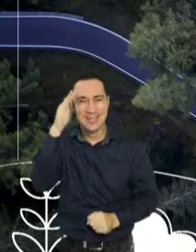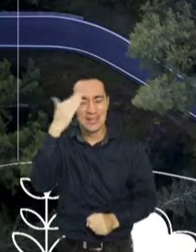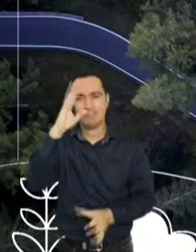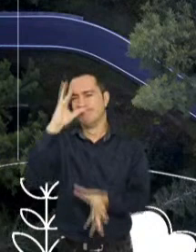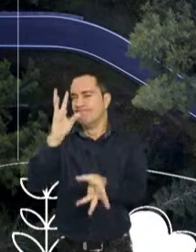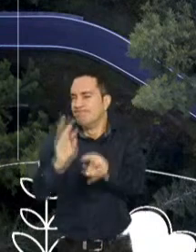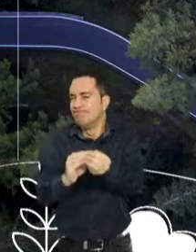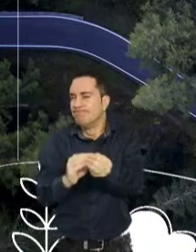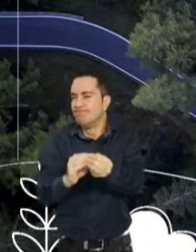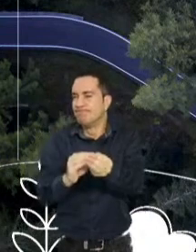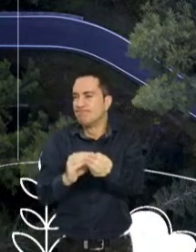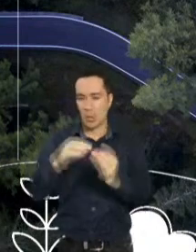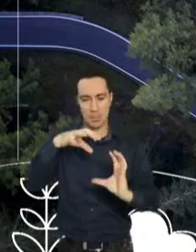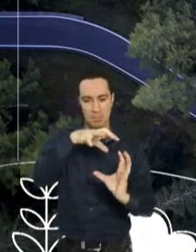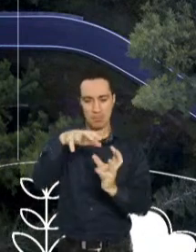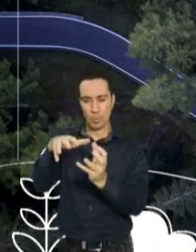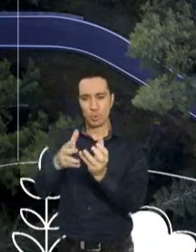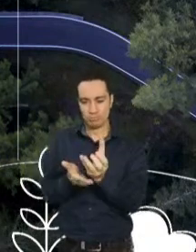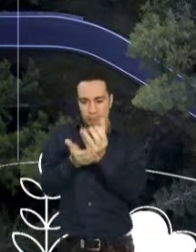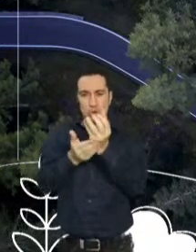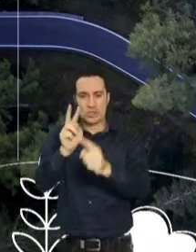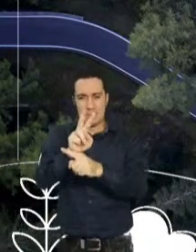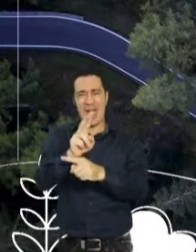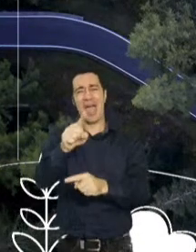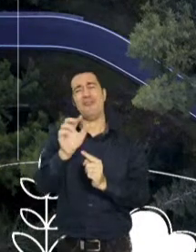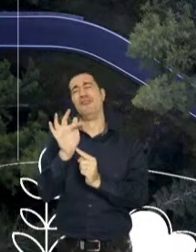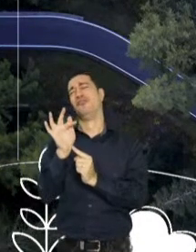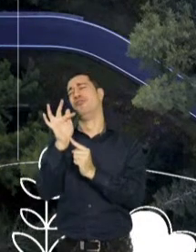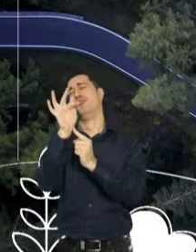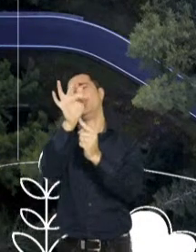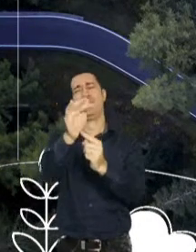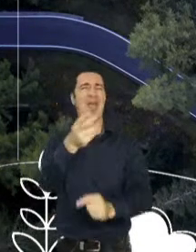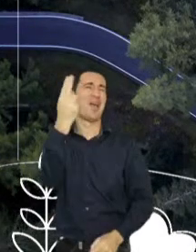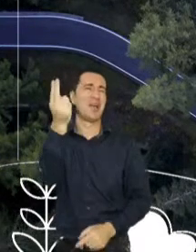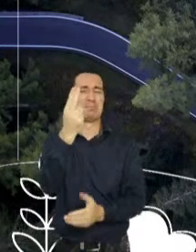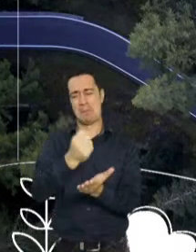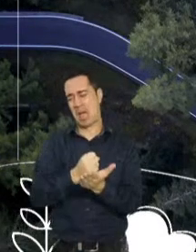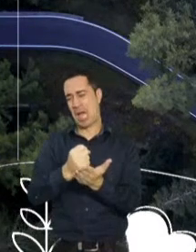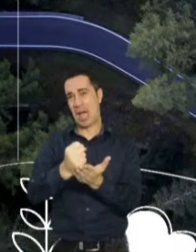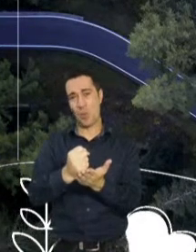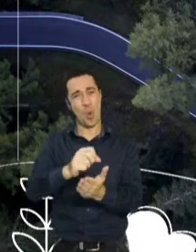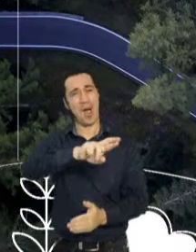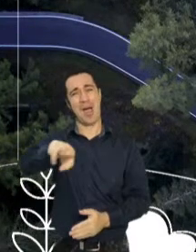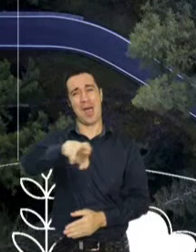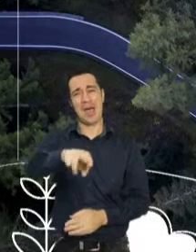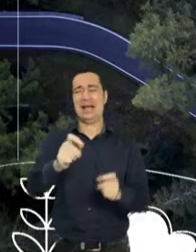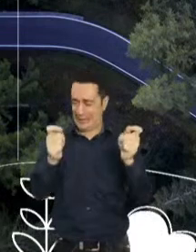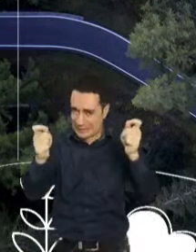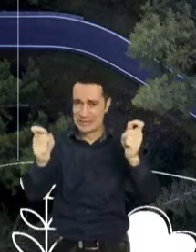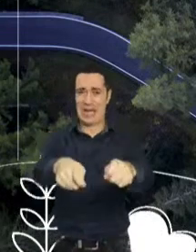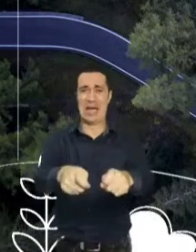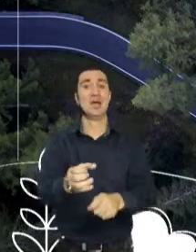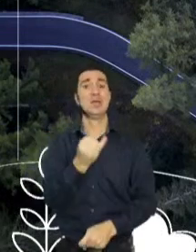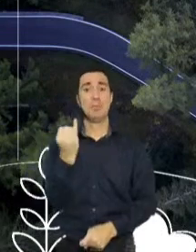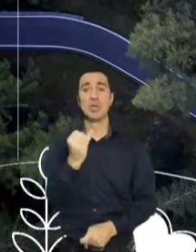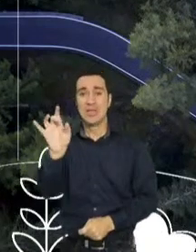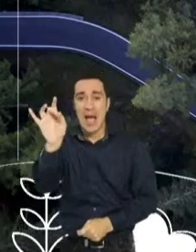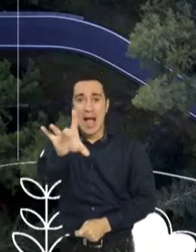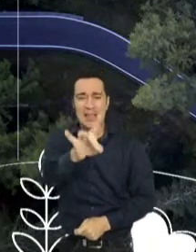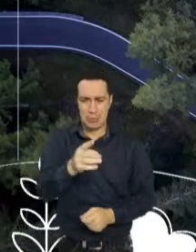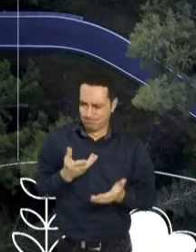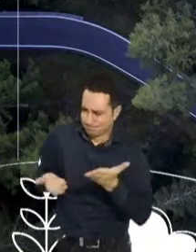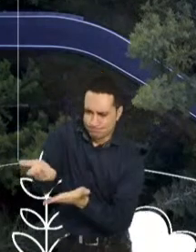a sustentabilidade é uma coisa de futuro longínquo, né? Então, é muito importante que a gente possa